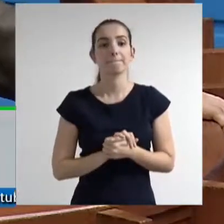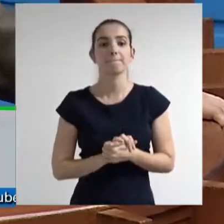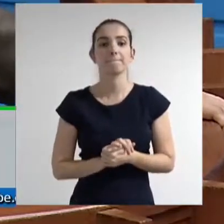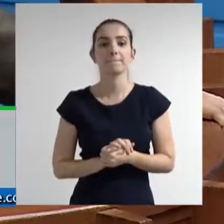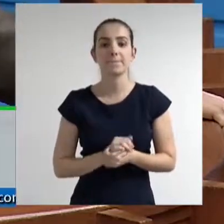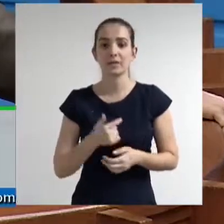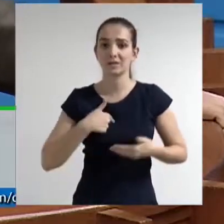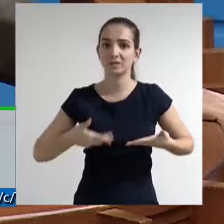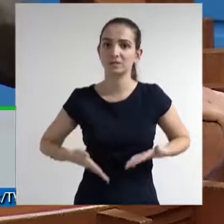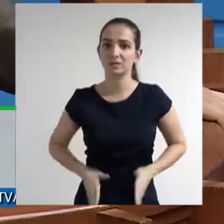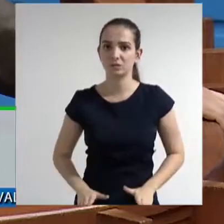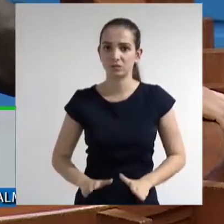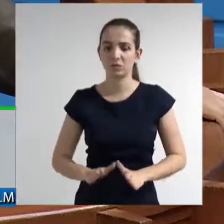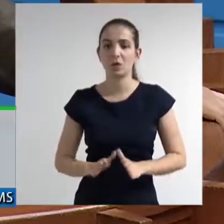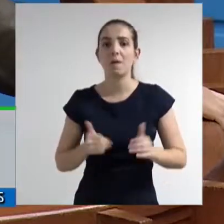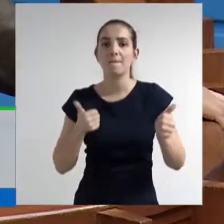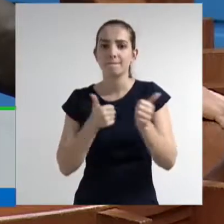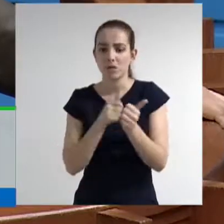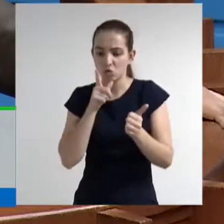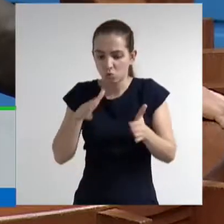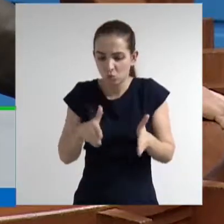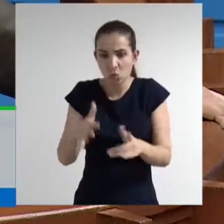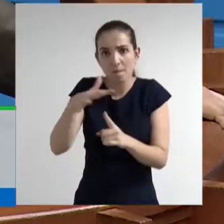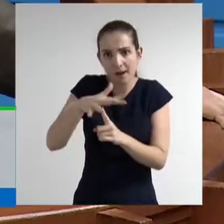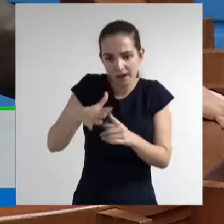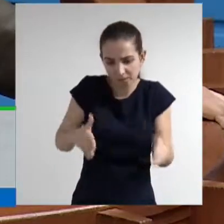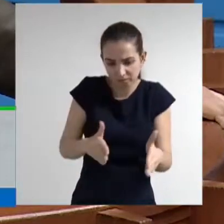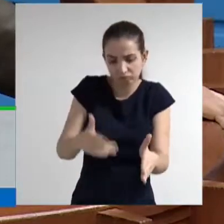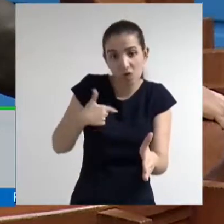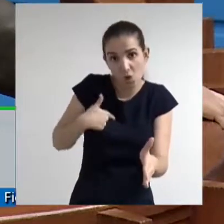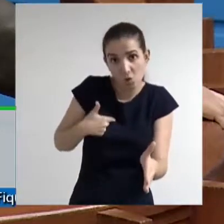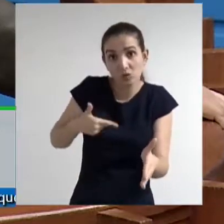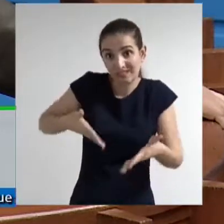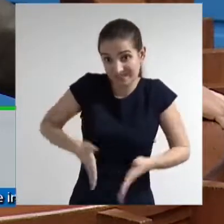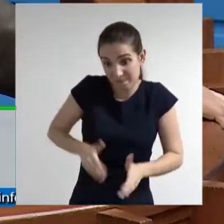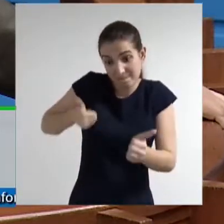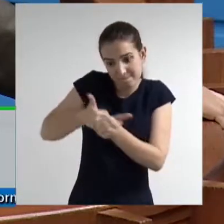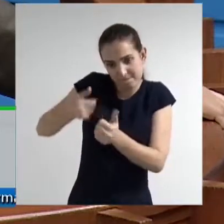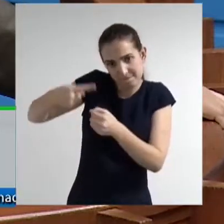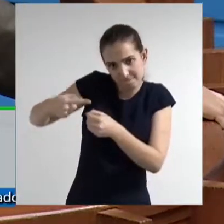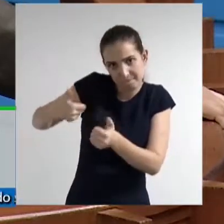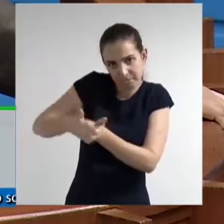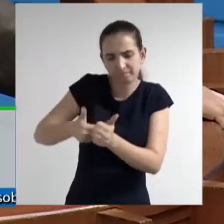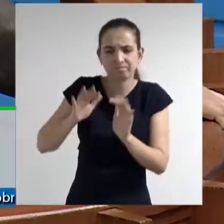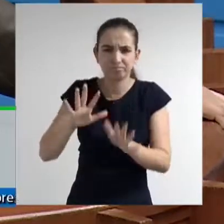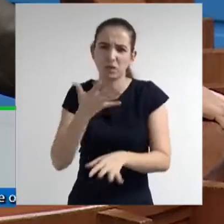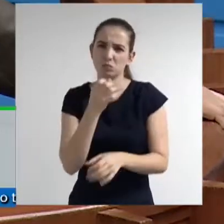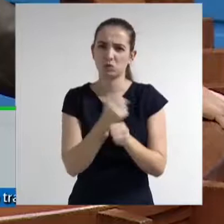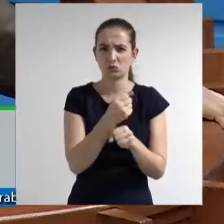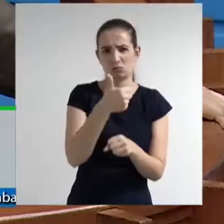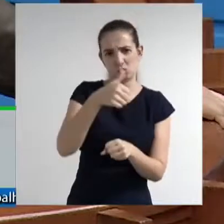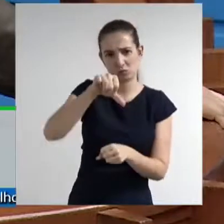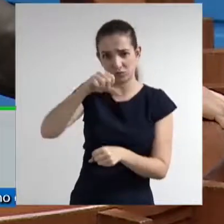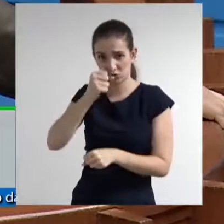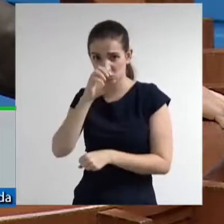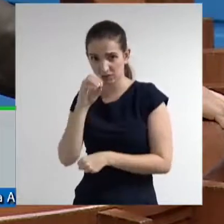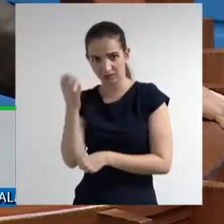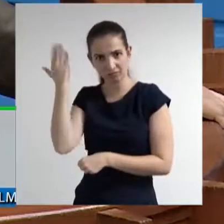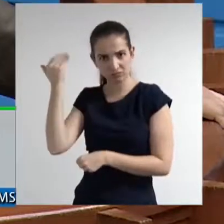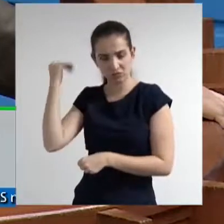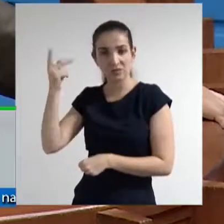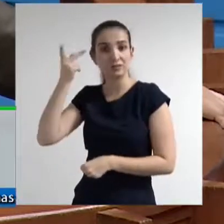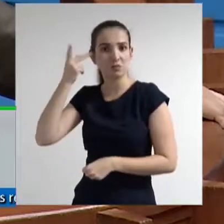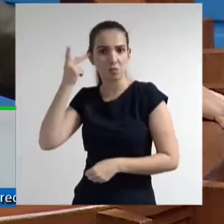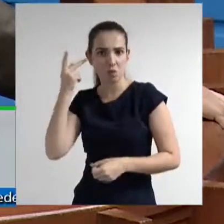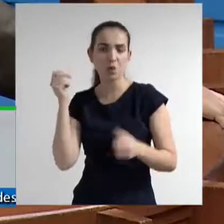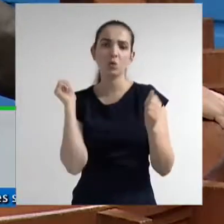Eu sou nascido e criado na beira do Rio Paraná. Na década de 80, quando o Estado de São Paulo começou a discutir a construção da usina